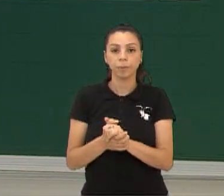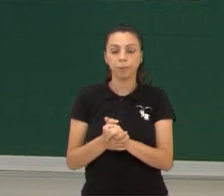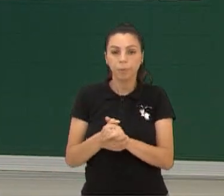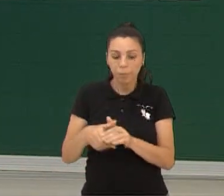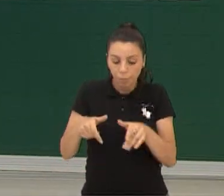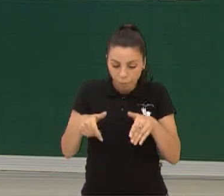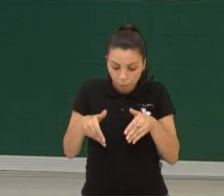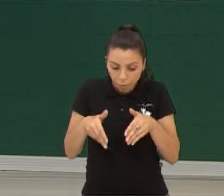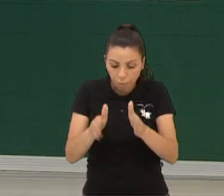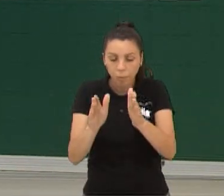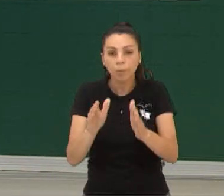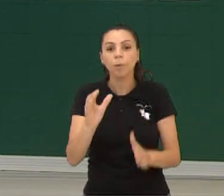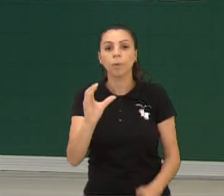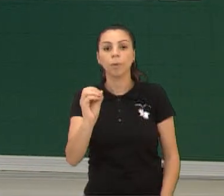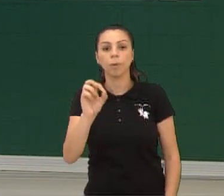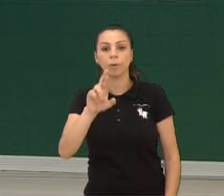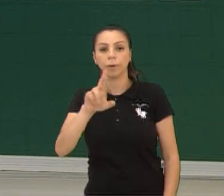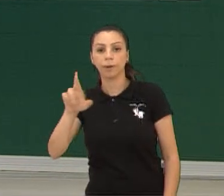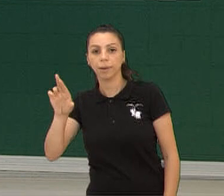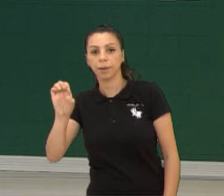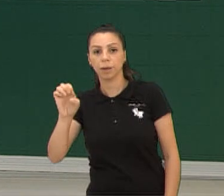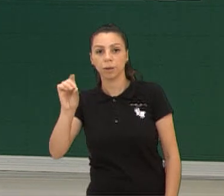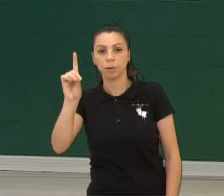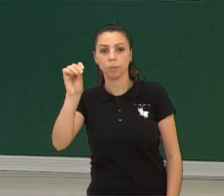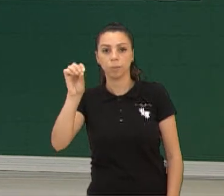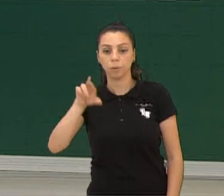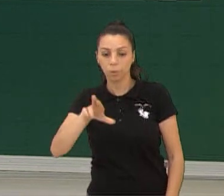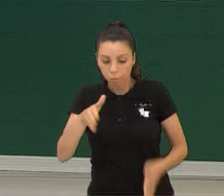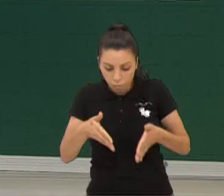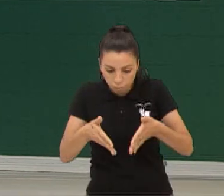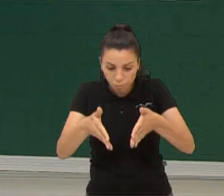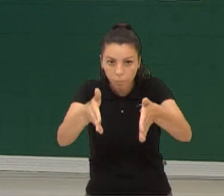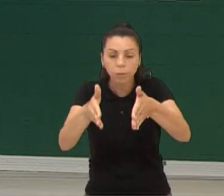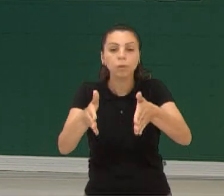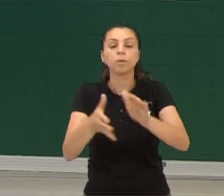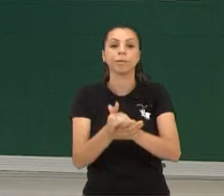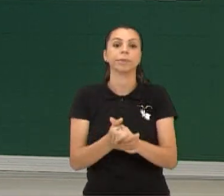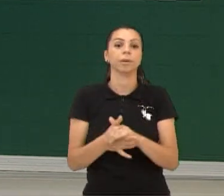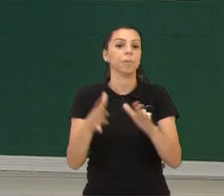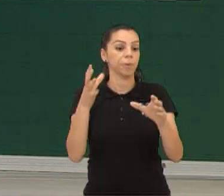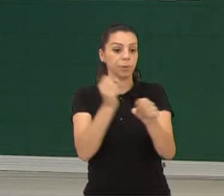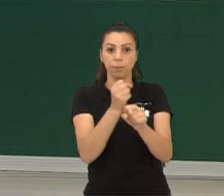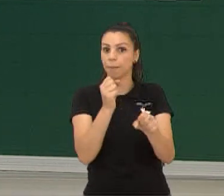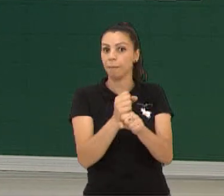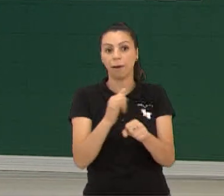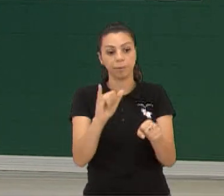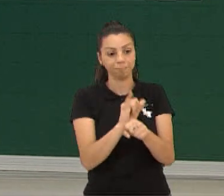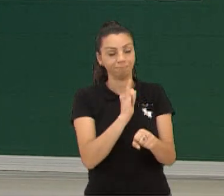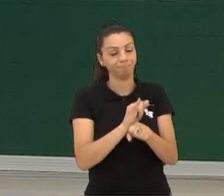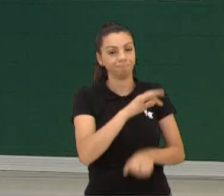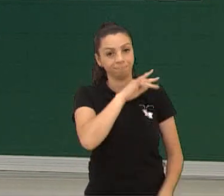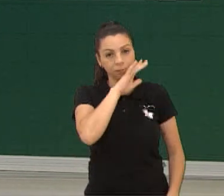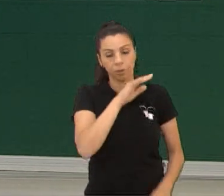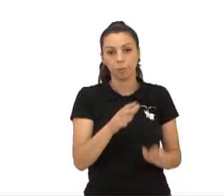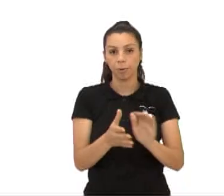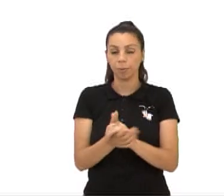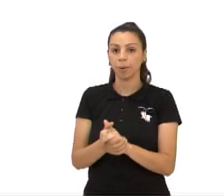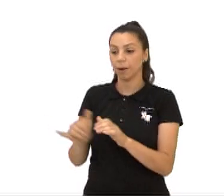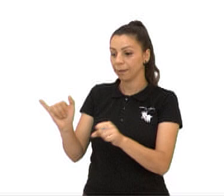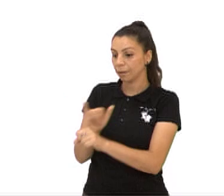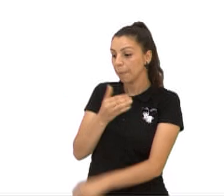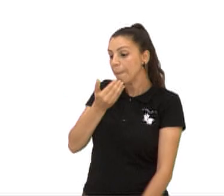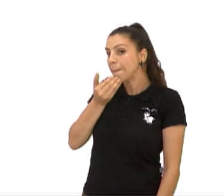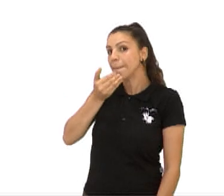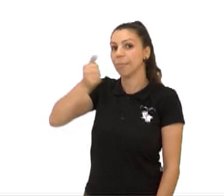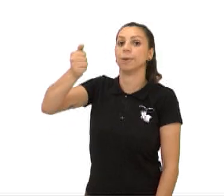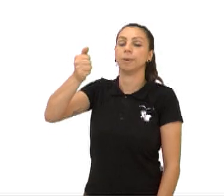Então, somar todas as áreas que a gente achou não foi uma boa estratégia. A estratégia melhor de calcular a